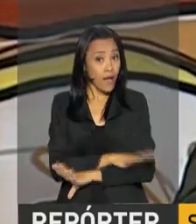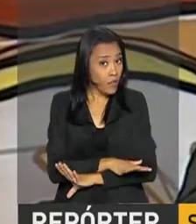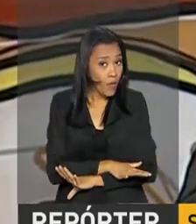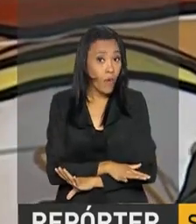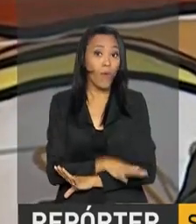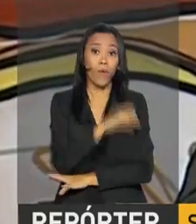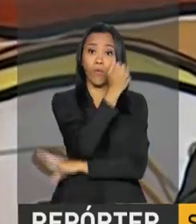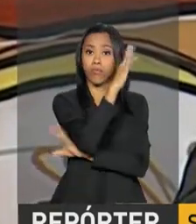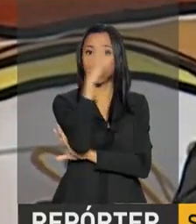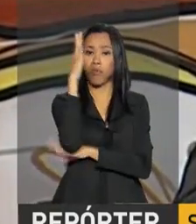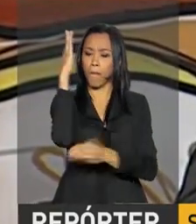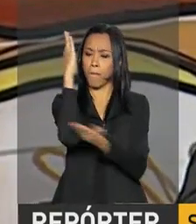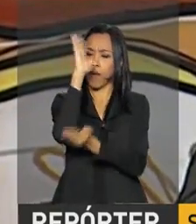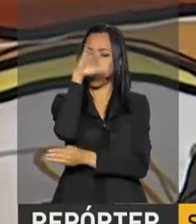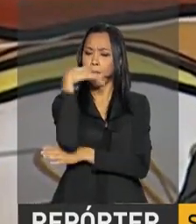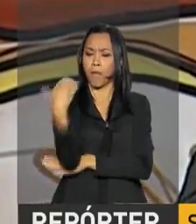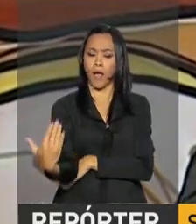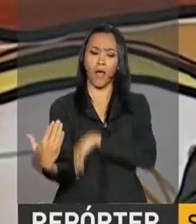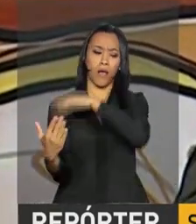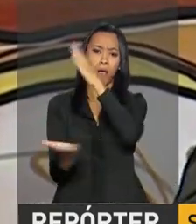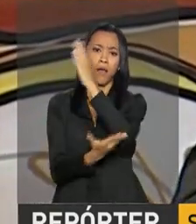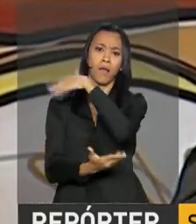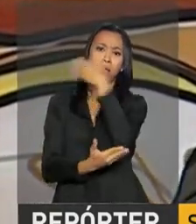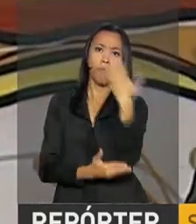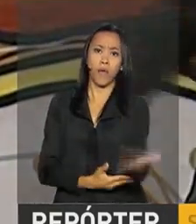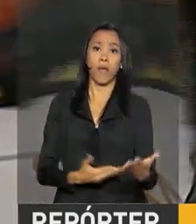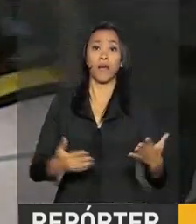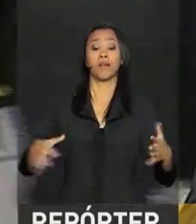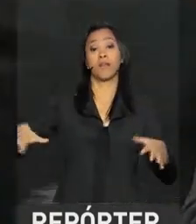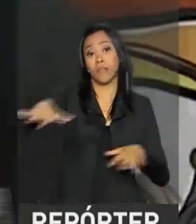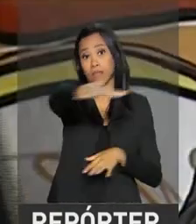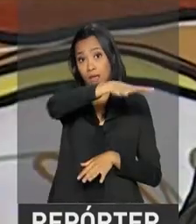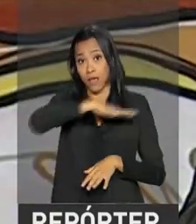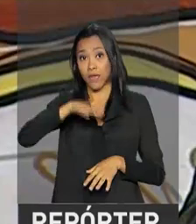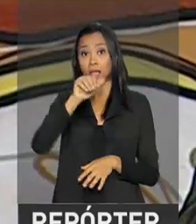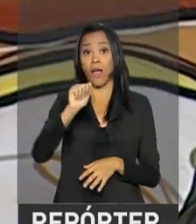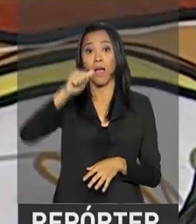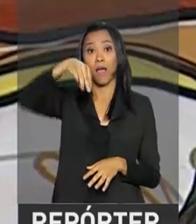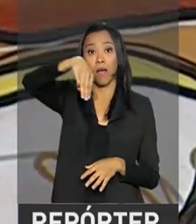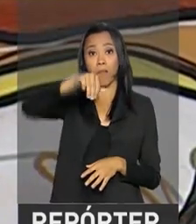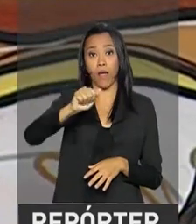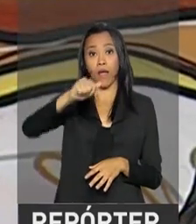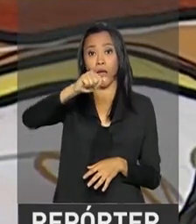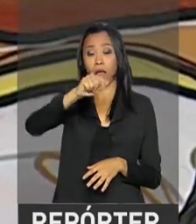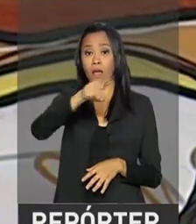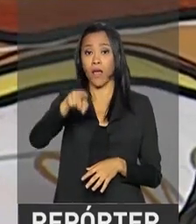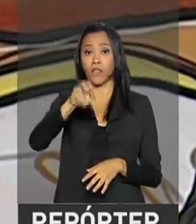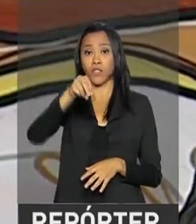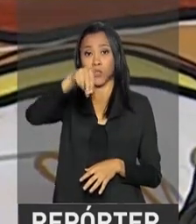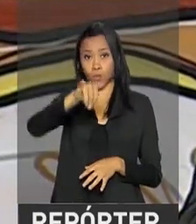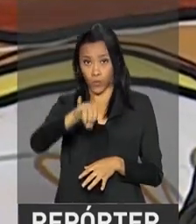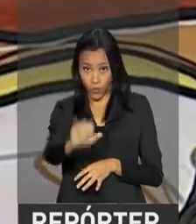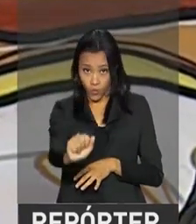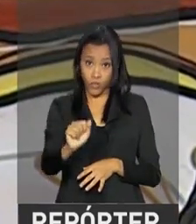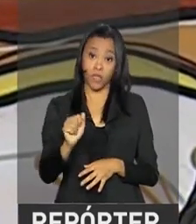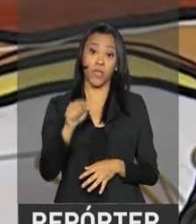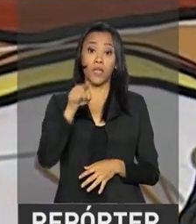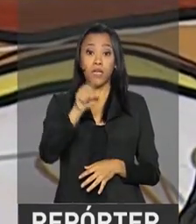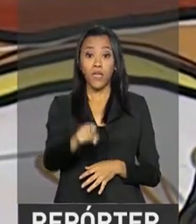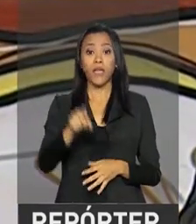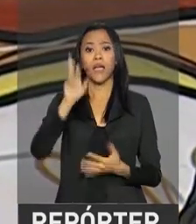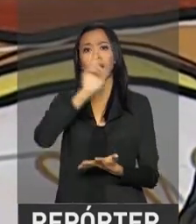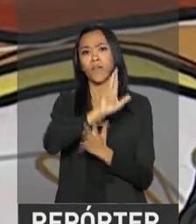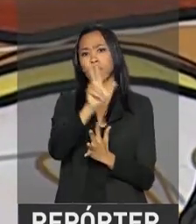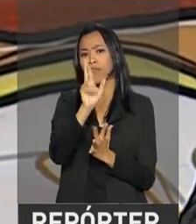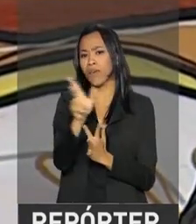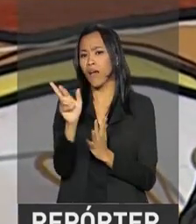plantio de soja na amazônia nesses últimos anos é uma ação digamos assim de conjunto que a